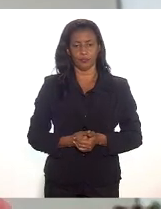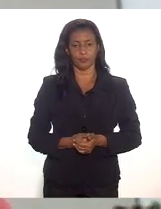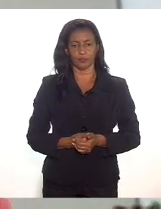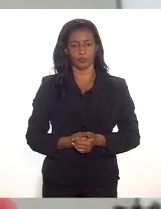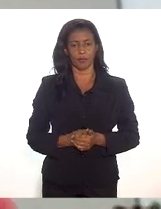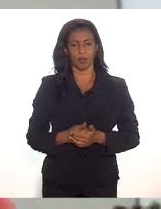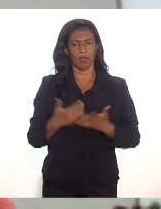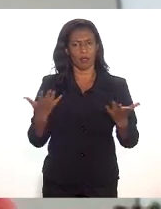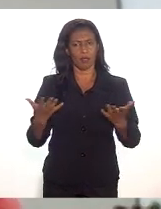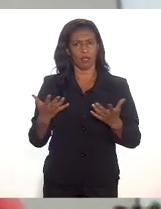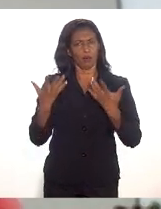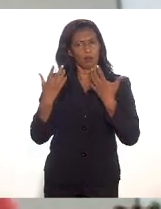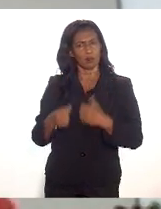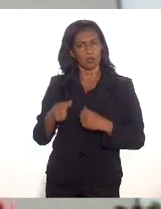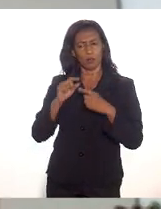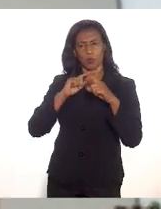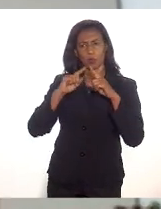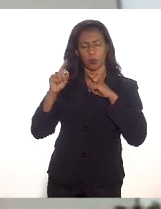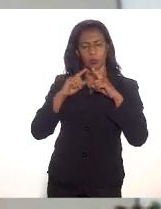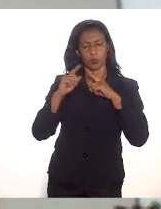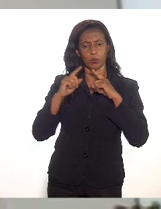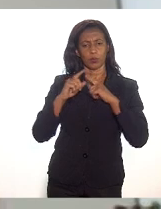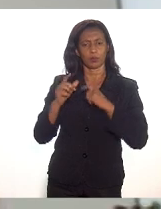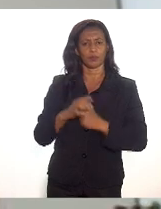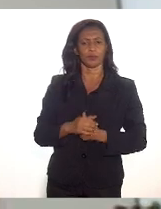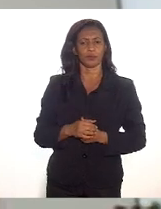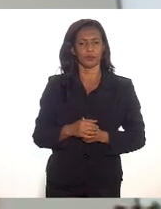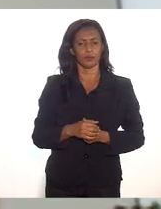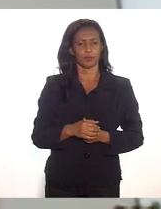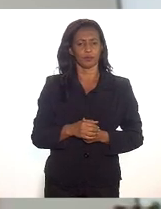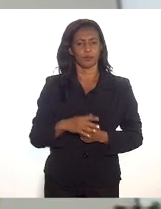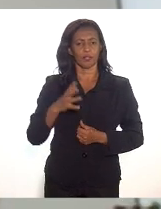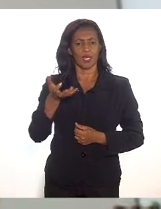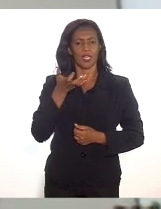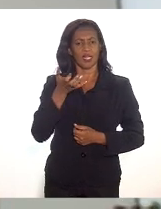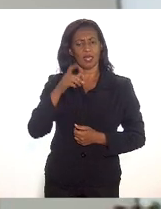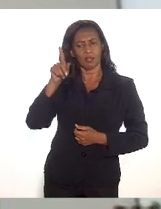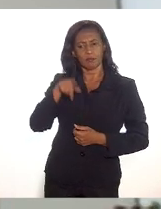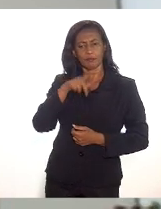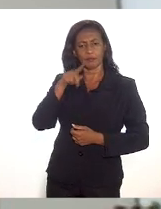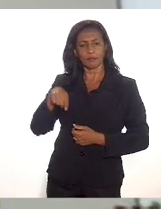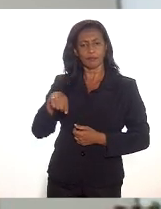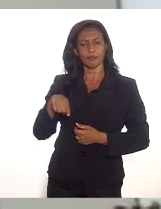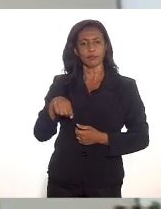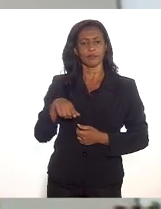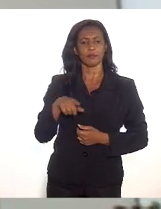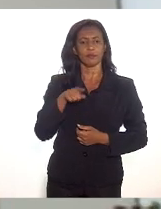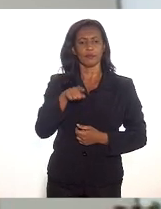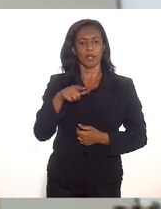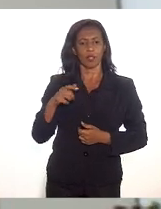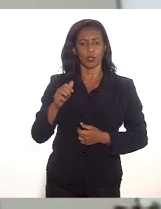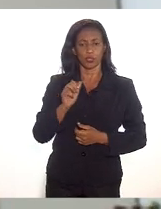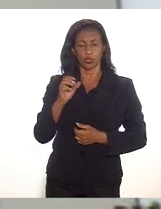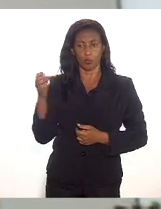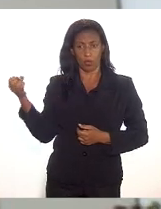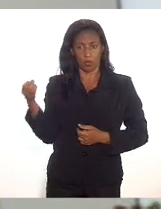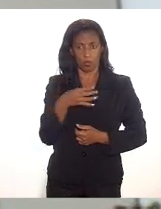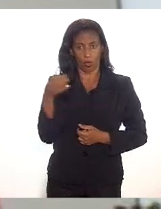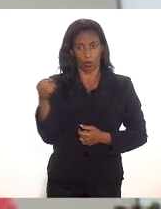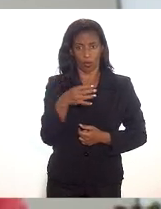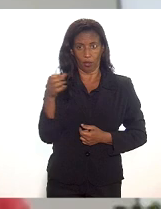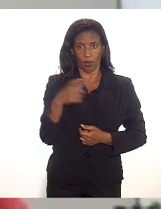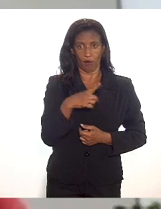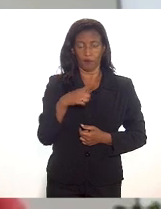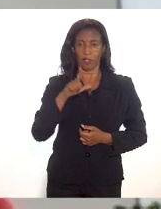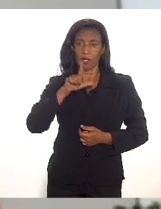o questionamento a essa decisão do ministro Luiz Fux, que ele quer suspender os efeitos de uma eventual nova liminar antes